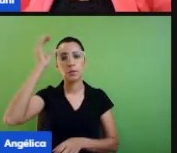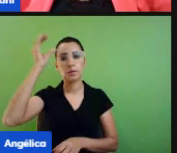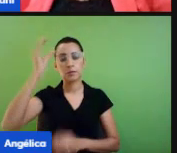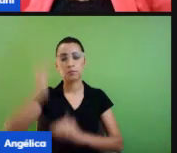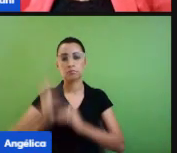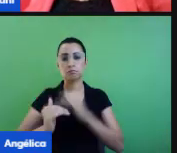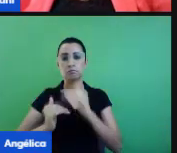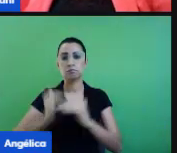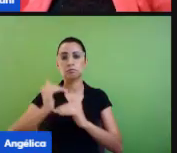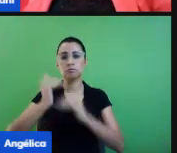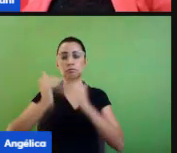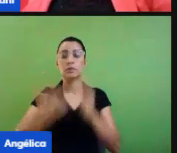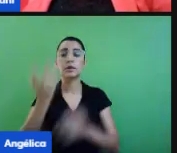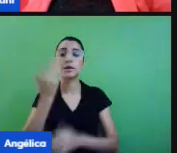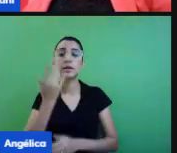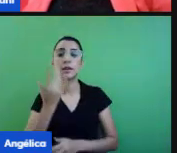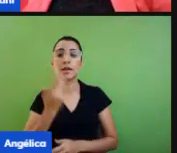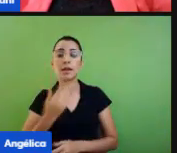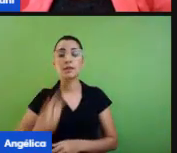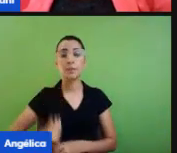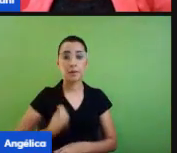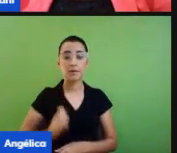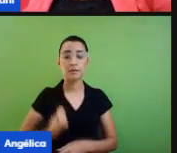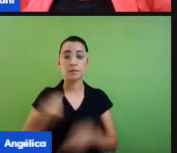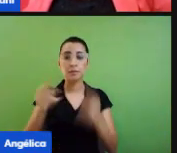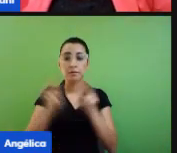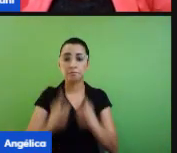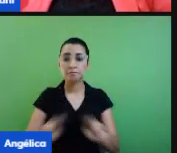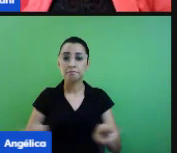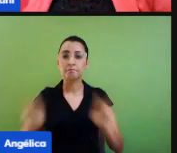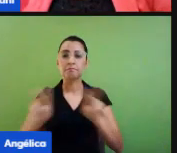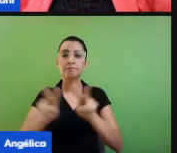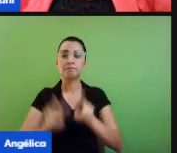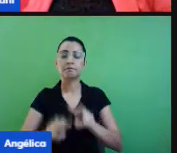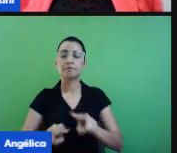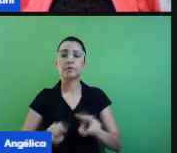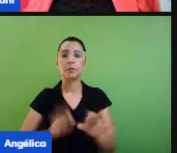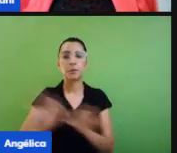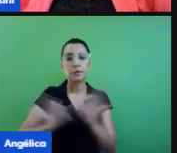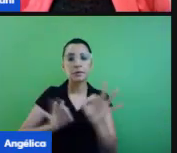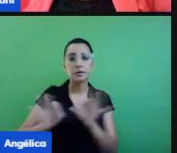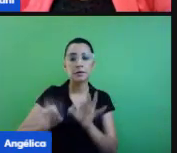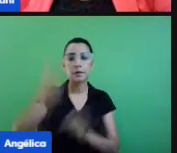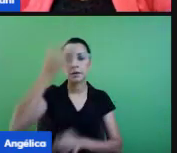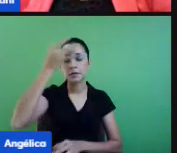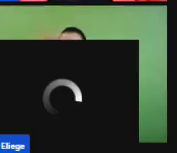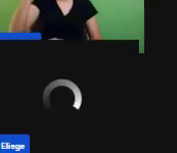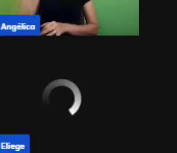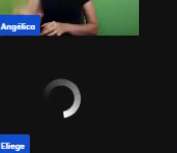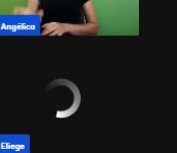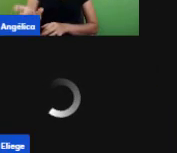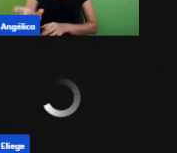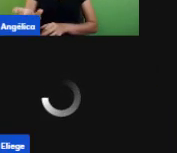pelas crianças e de construção do sujeito como produtor da sua própria história.